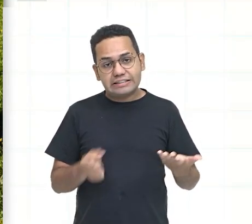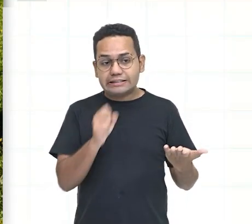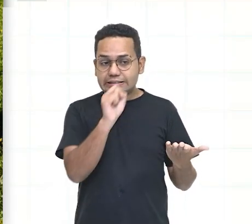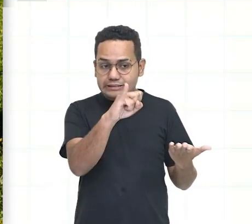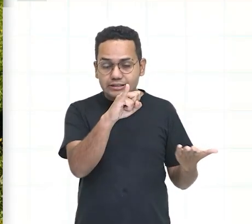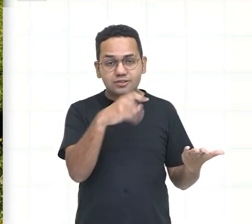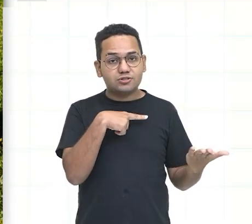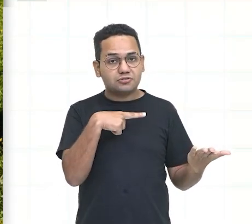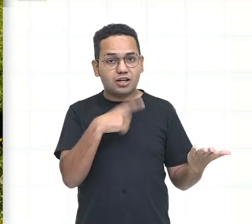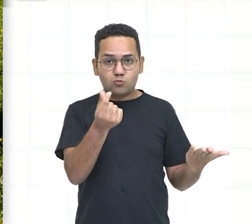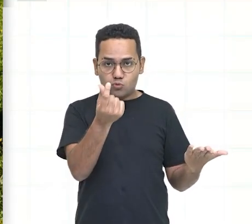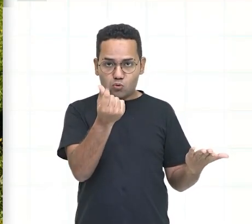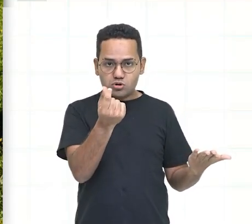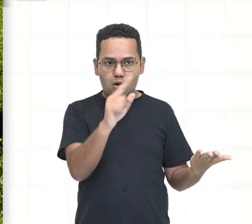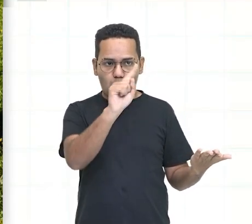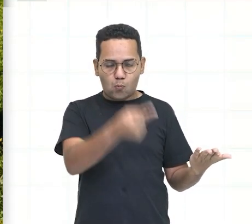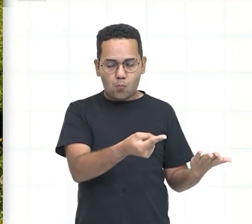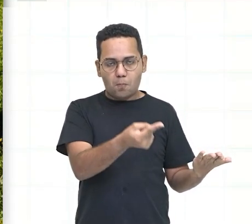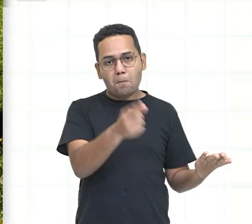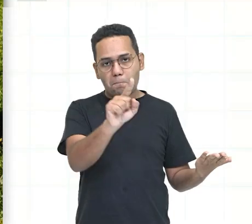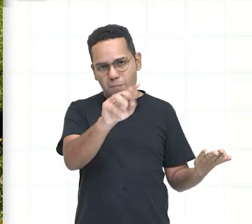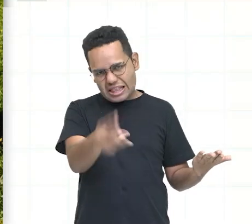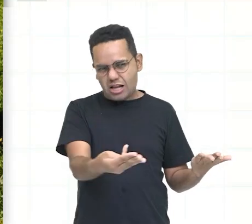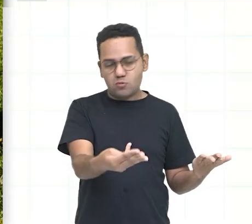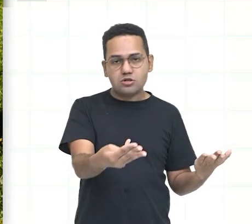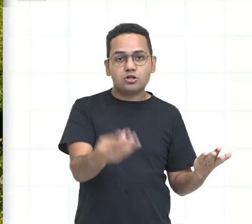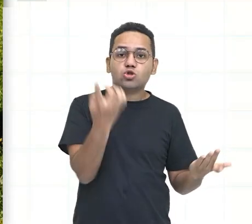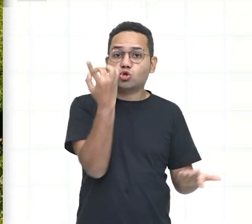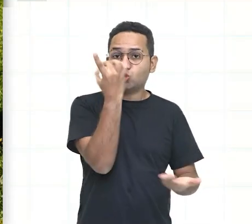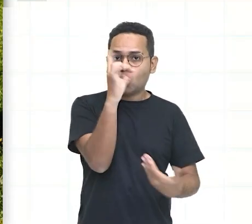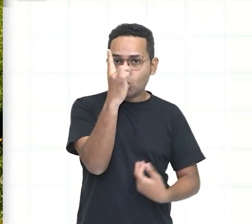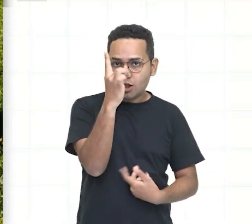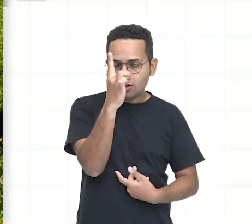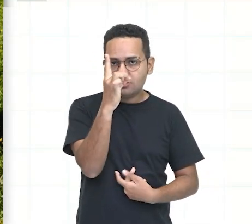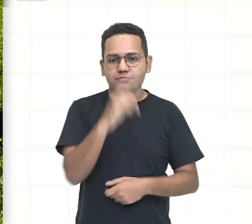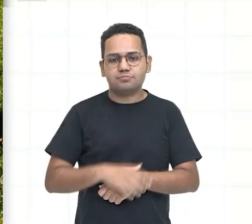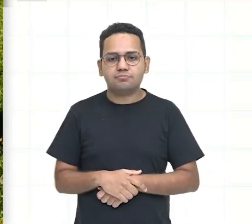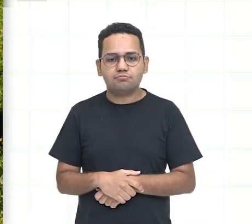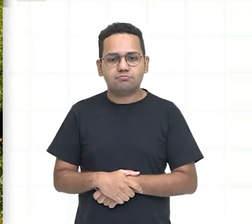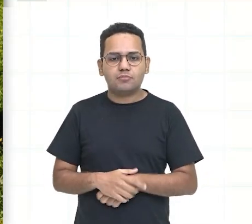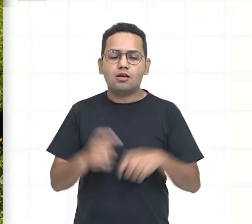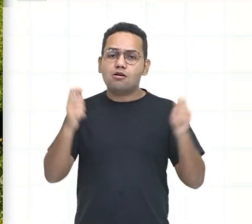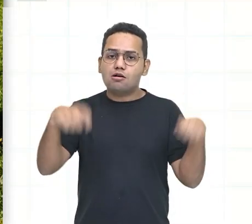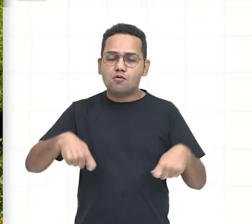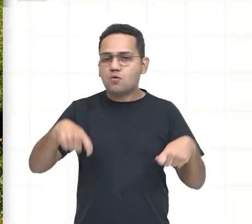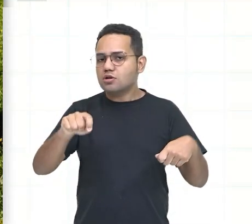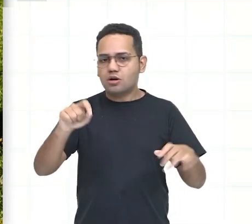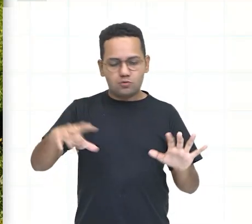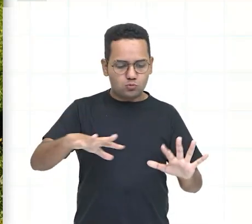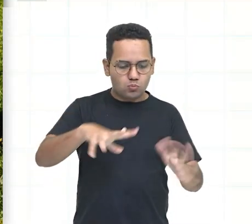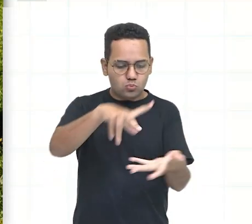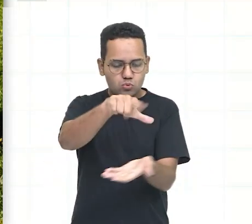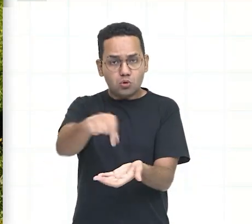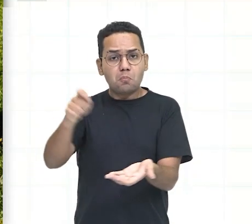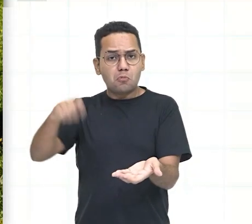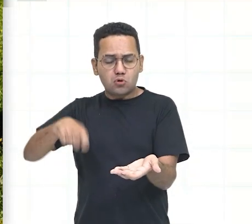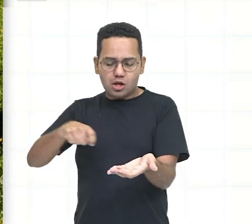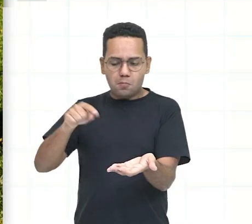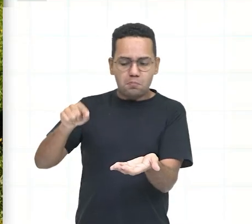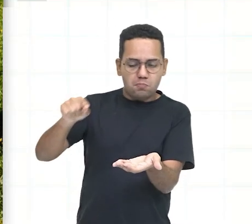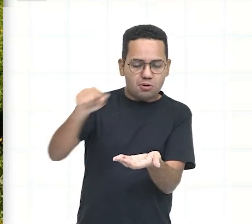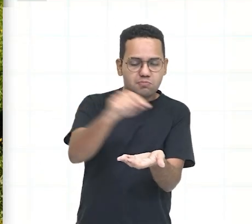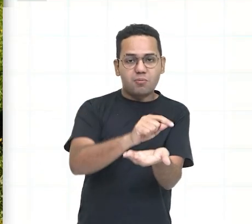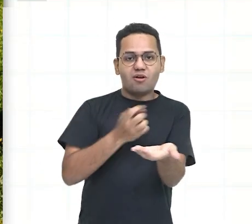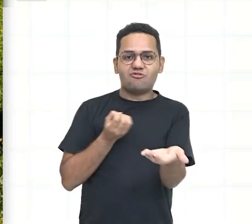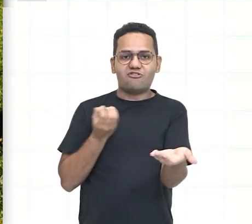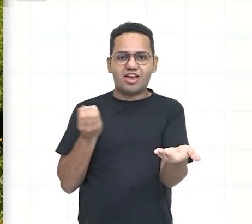eu tivesse, I would travel the world, eu viajaria o mundo. Então, essa segunda oração aqui,